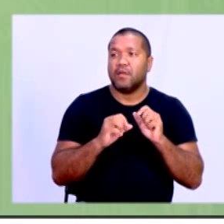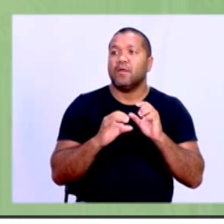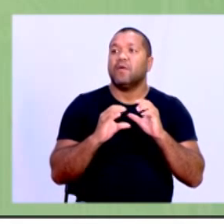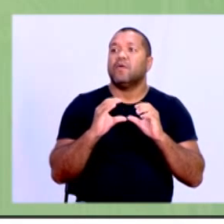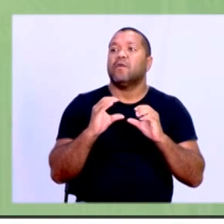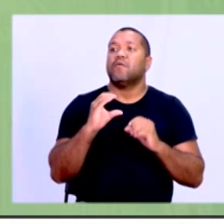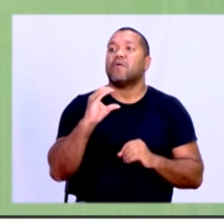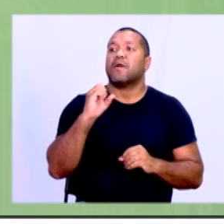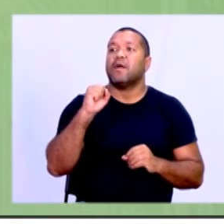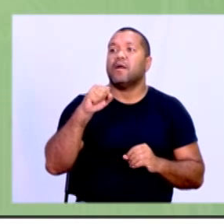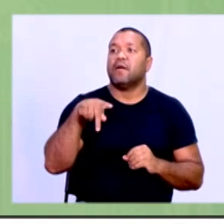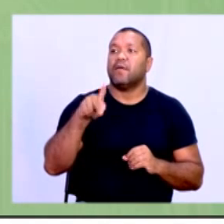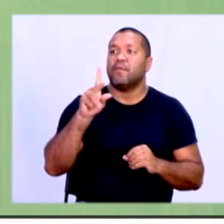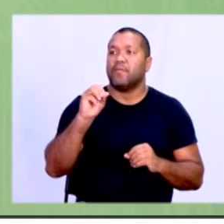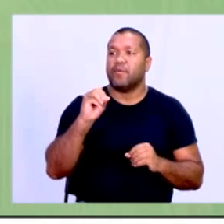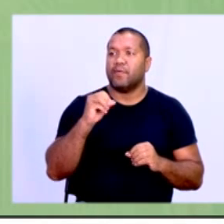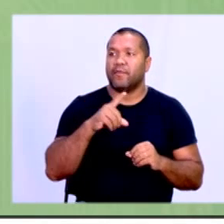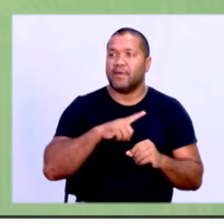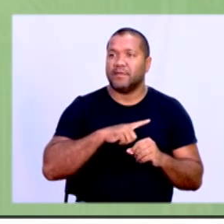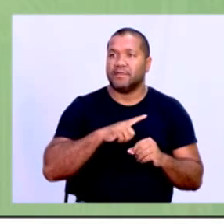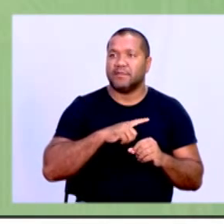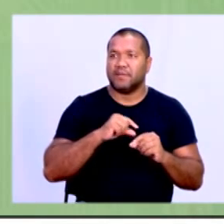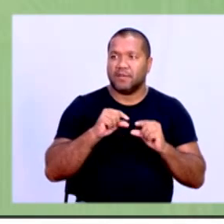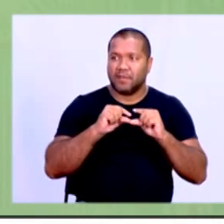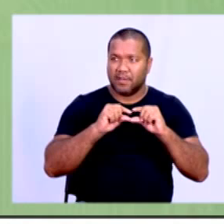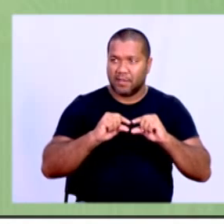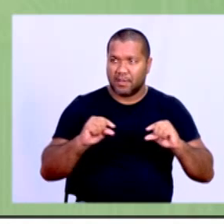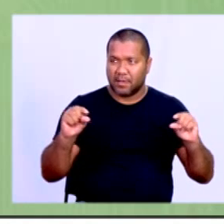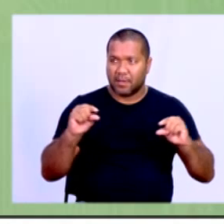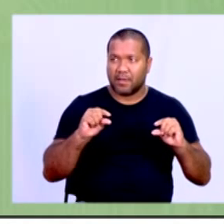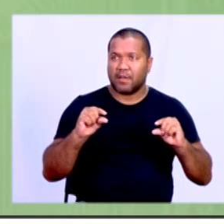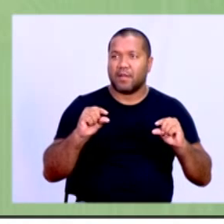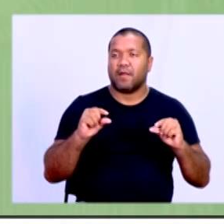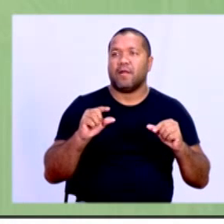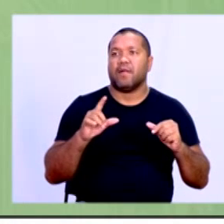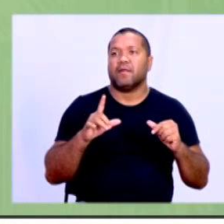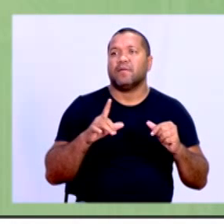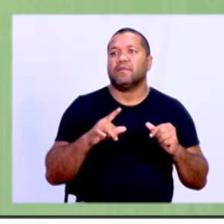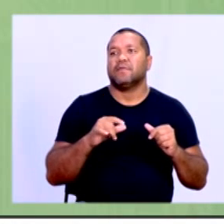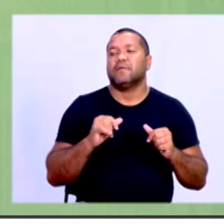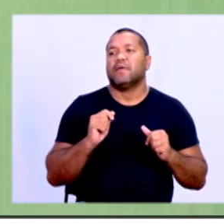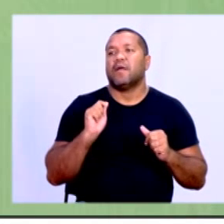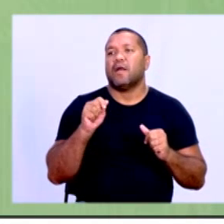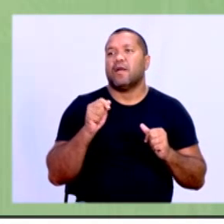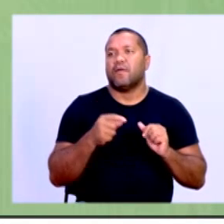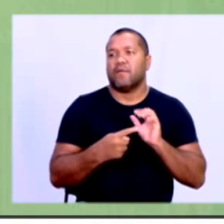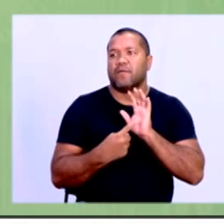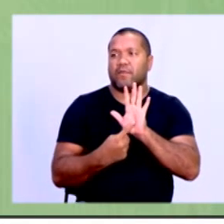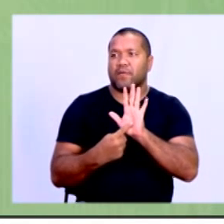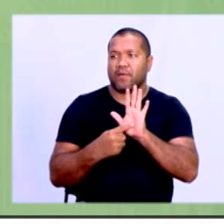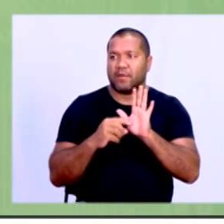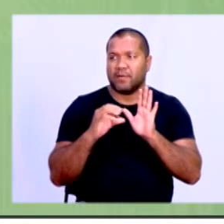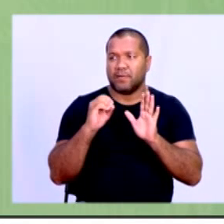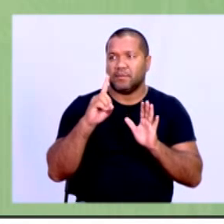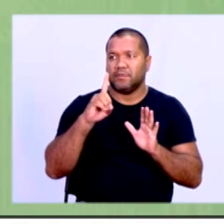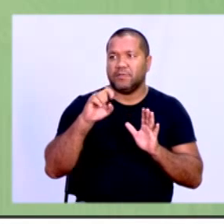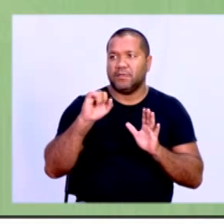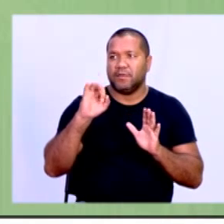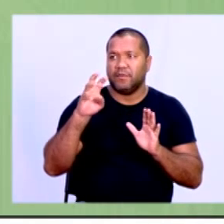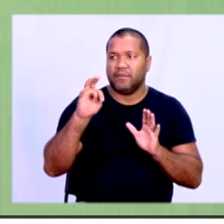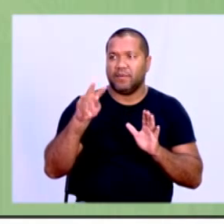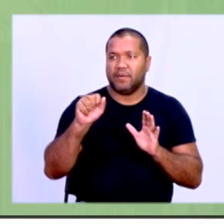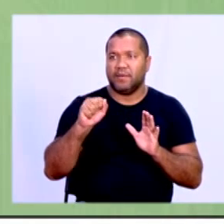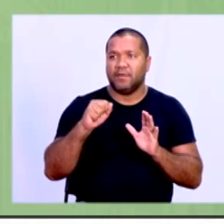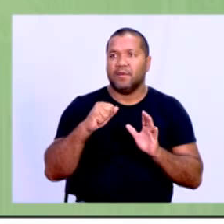cabeçalho, a parte do cabeçalho eu vou colocar dentro de uma div, né, dentro de uma divisão. A parte de conteúdo